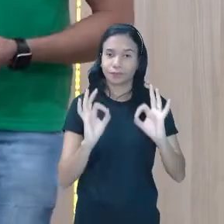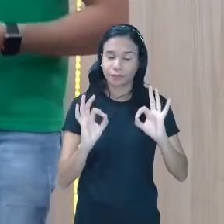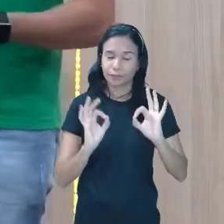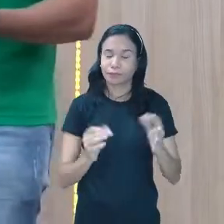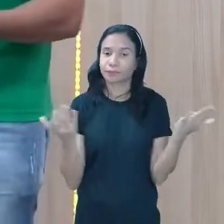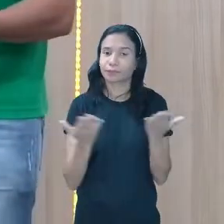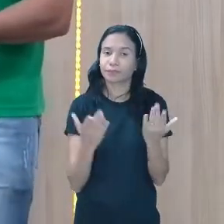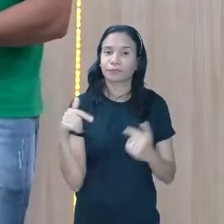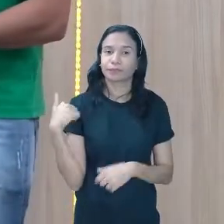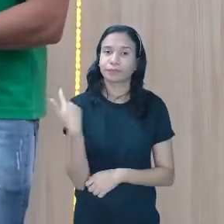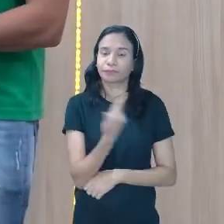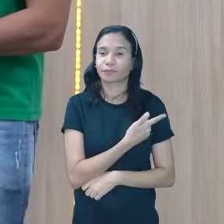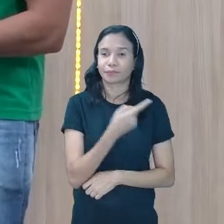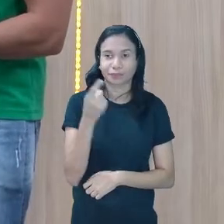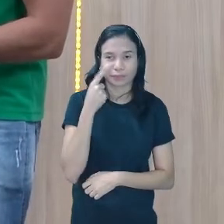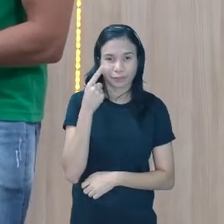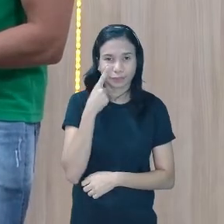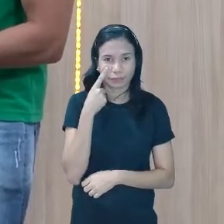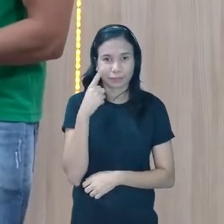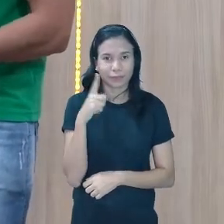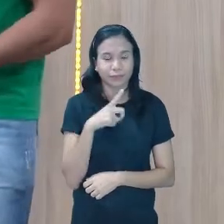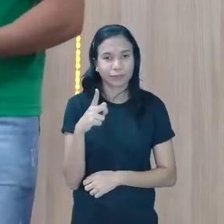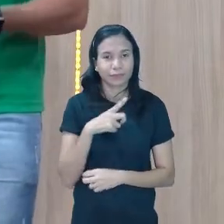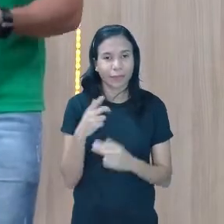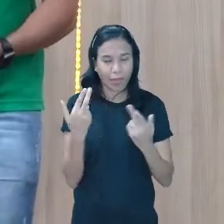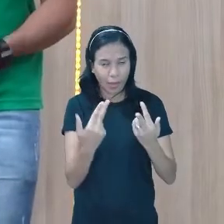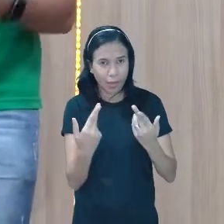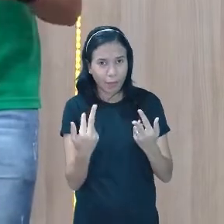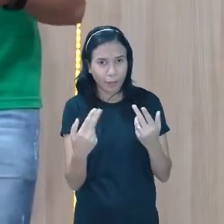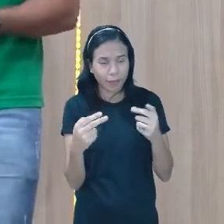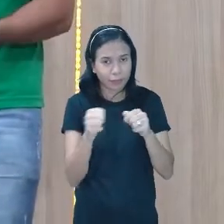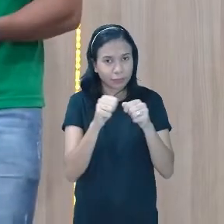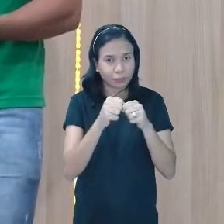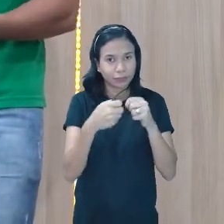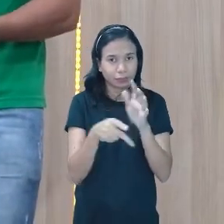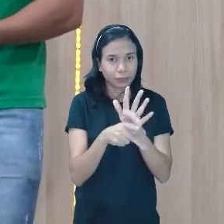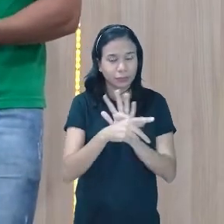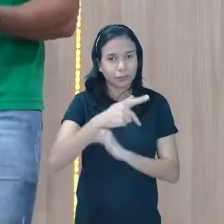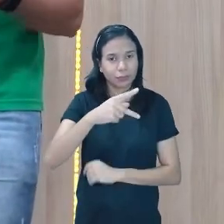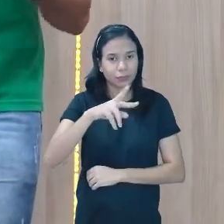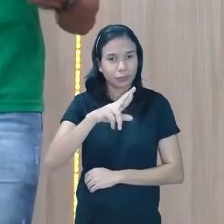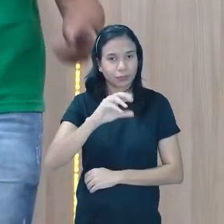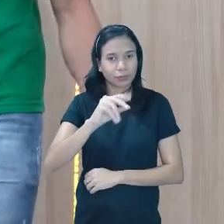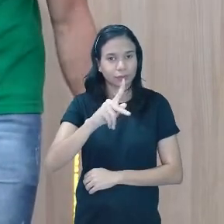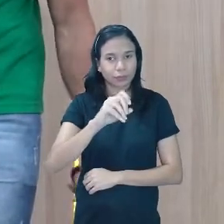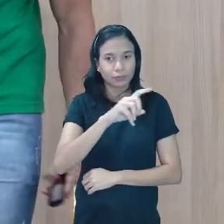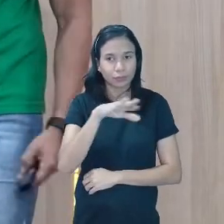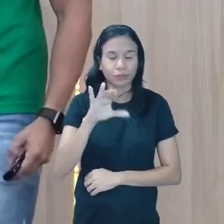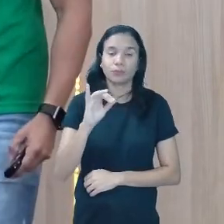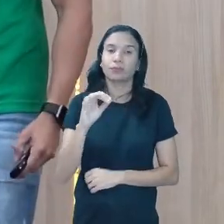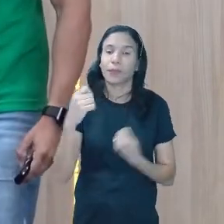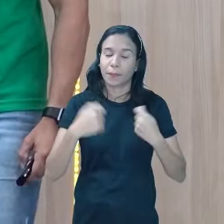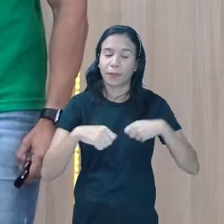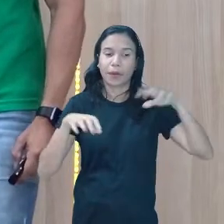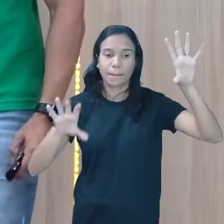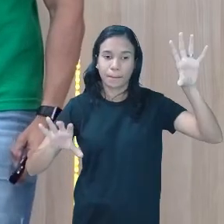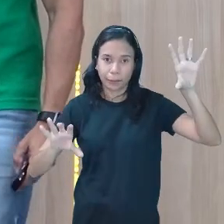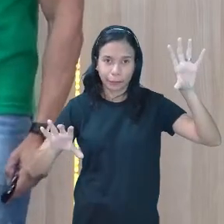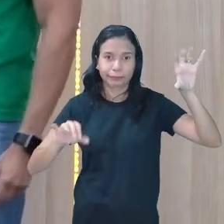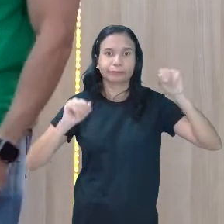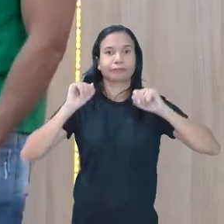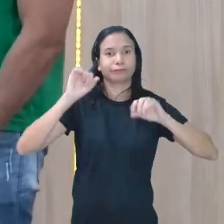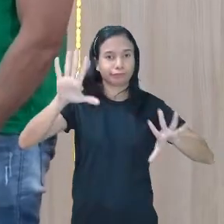certo? Vamos ver se essas 2 razões aí, elas formam uma proporção. Vamos fazer os meios pelos